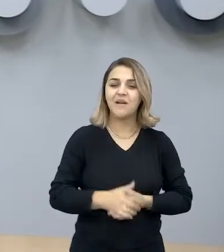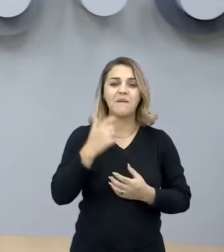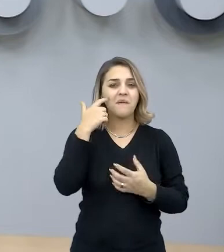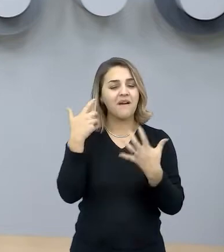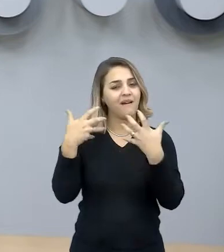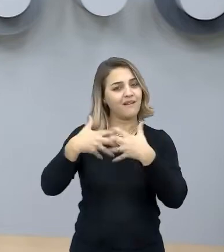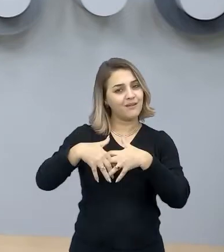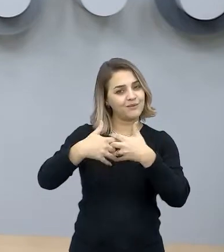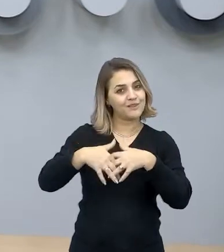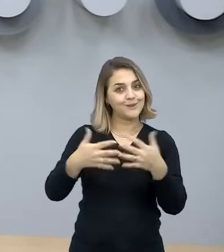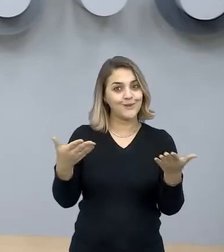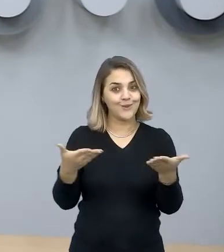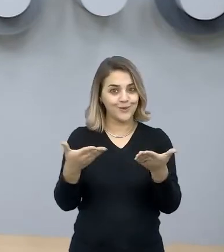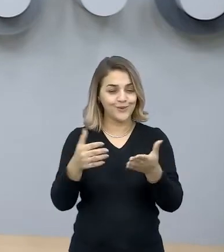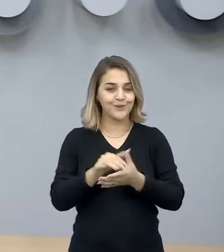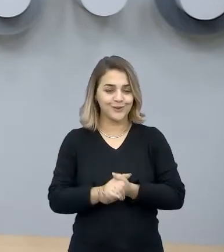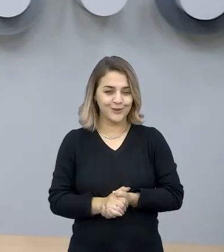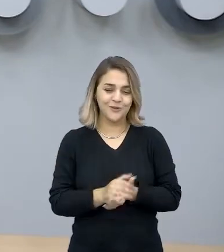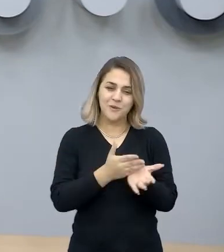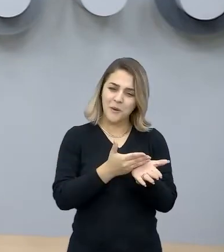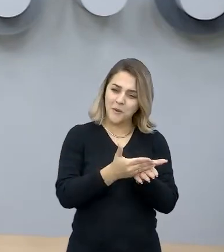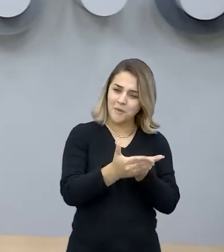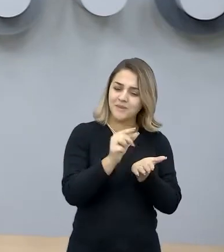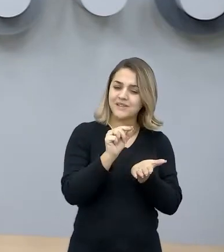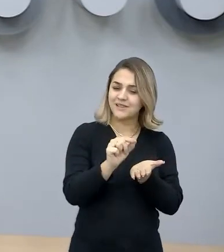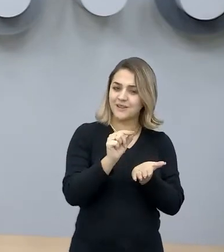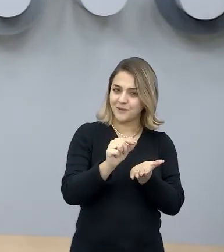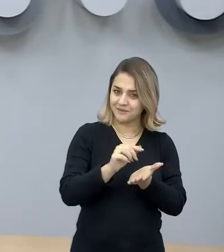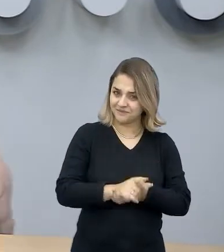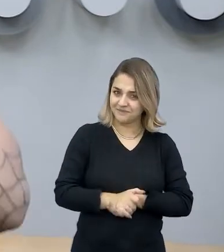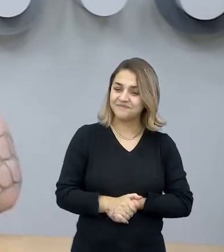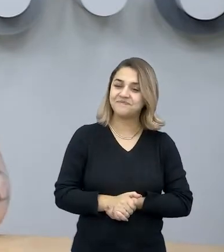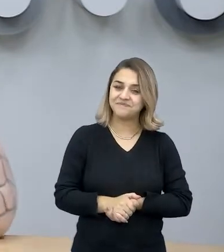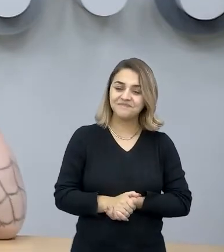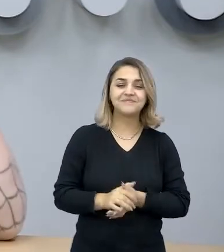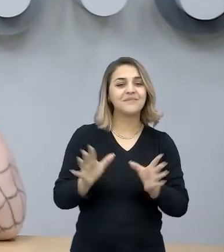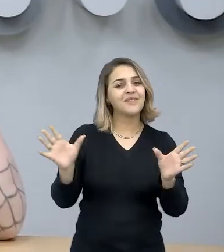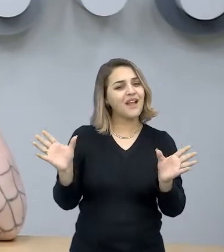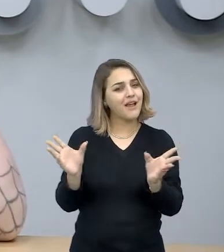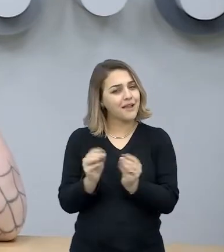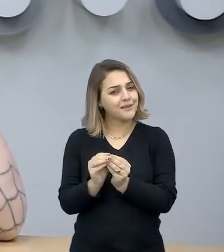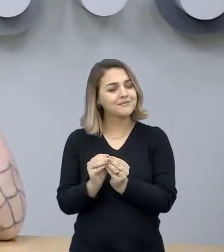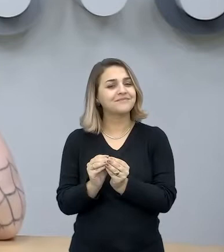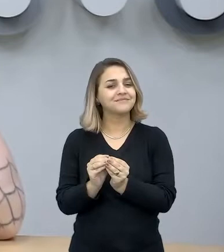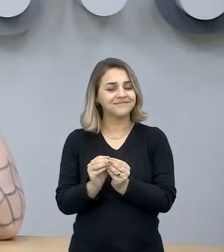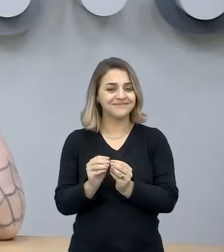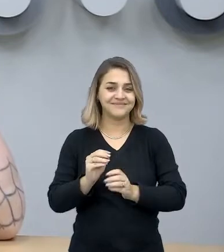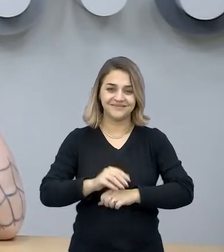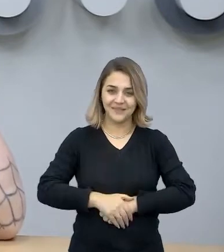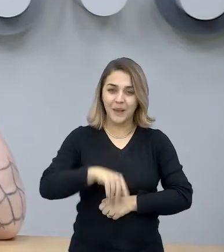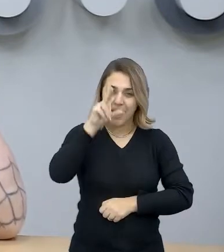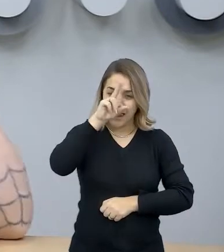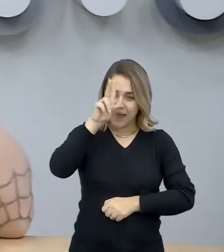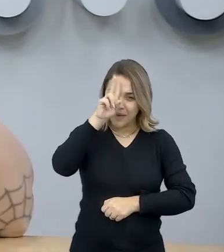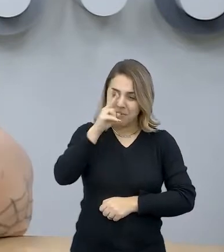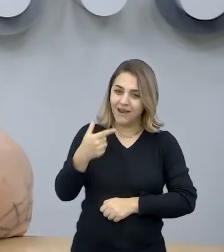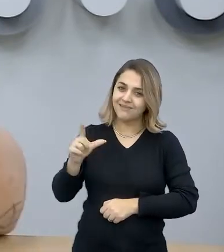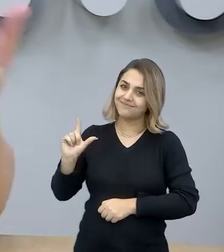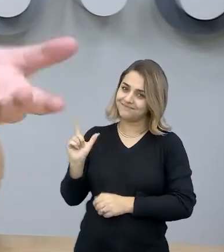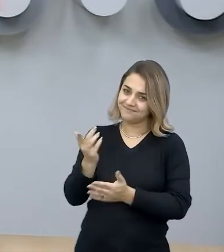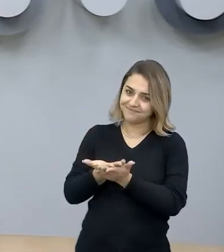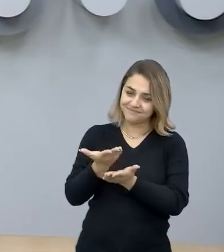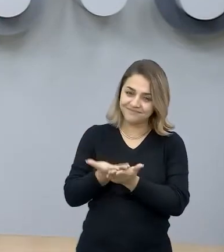reflexões de hoje e a gente vai começar também, como sempre, fazendo uma breve recapitulação do que a gente fez na aula